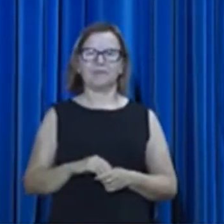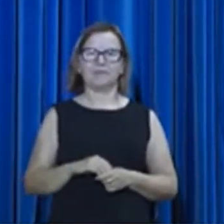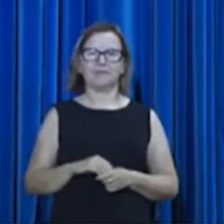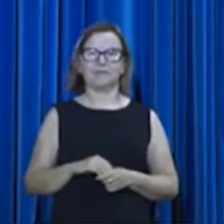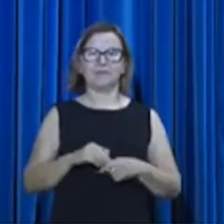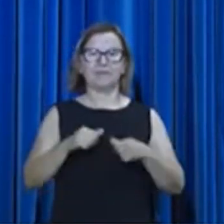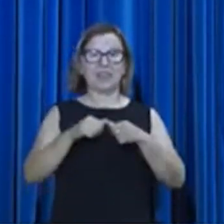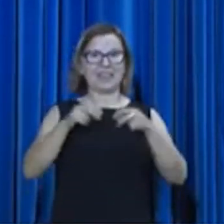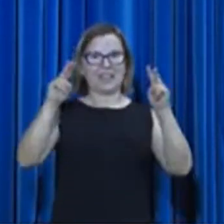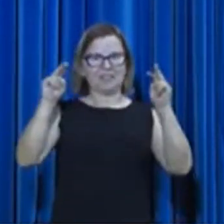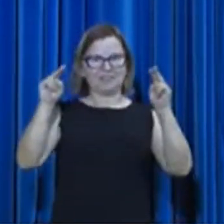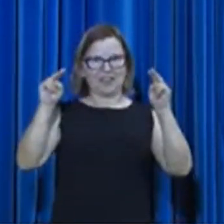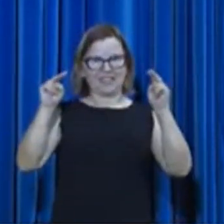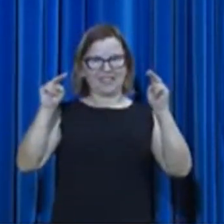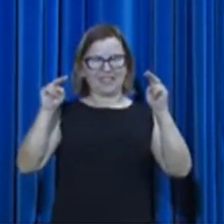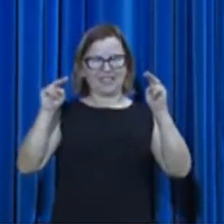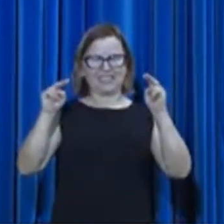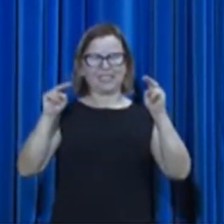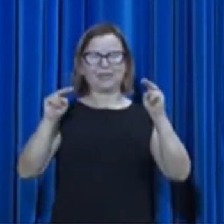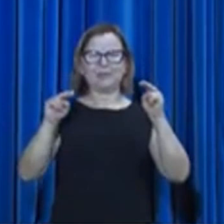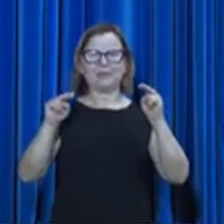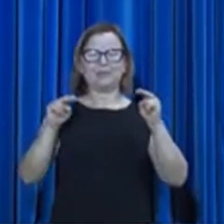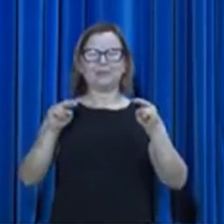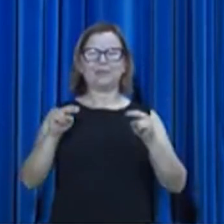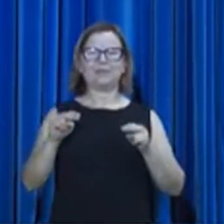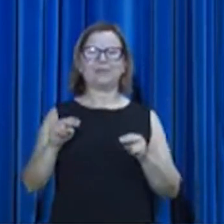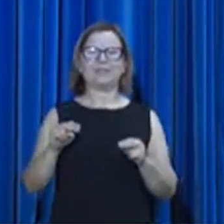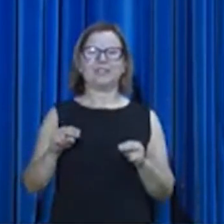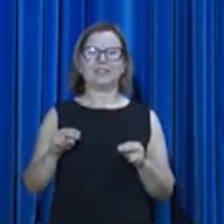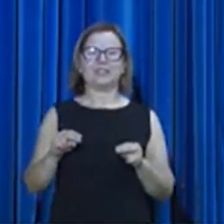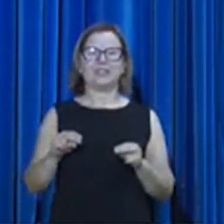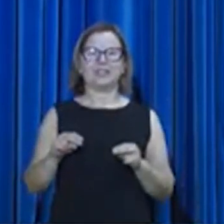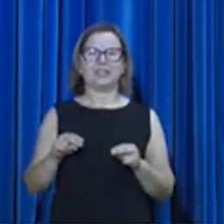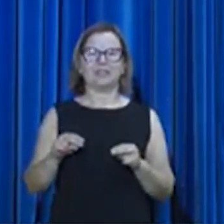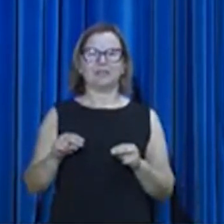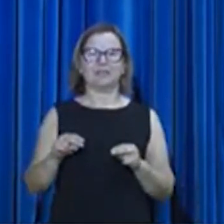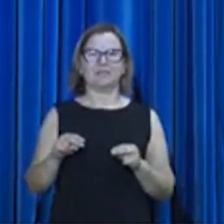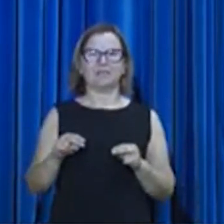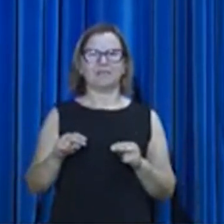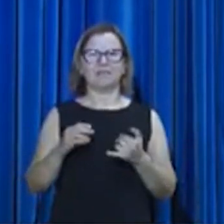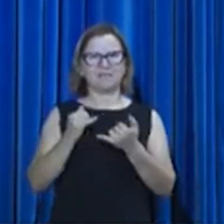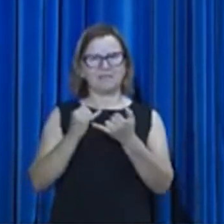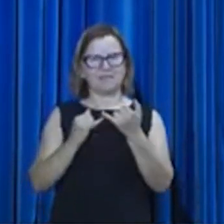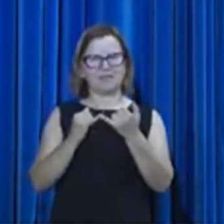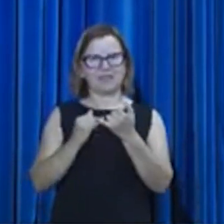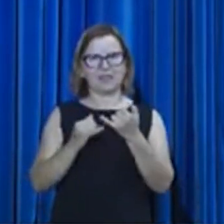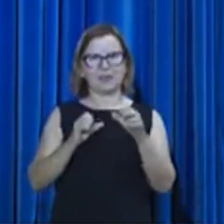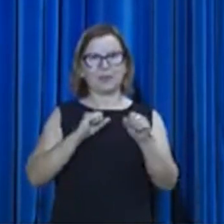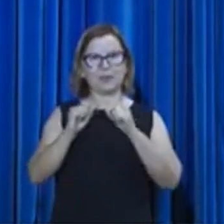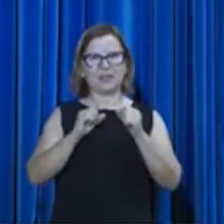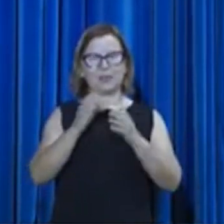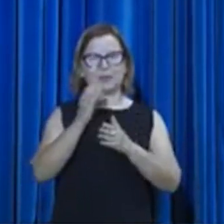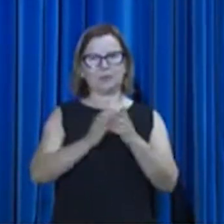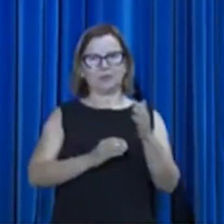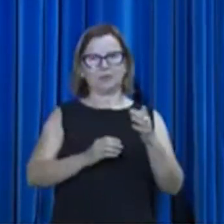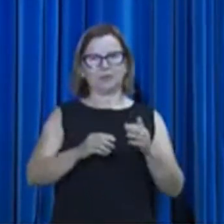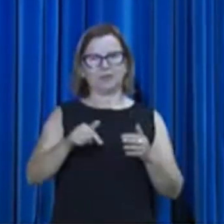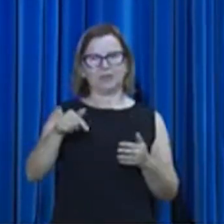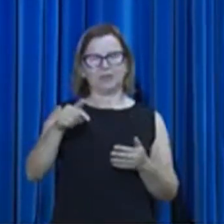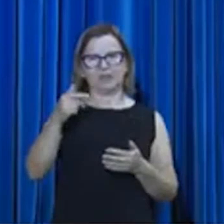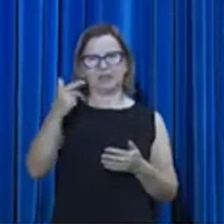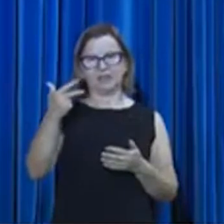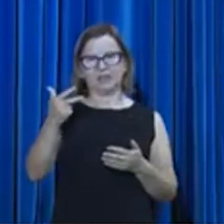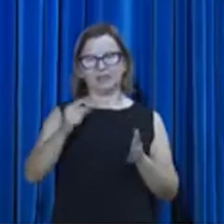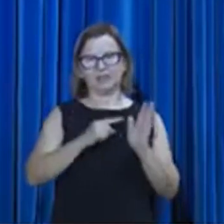Essa frase de Agostinho parafraseia os versículos 25 e 26 do Salmo 73, que nos